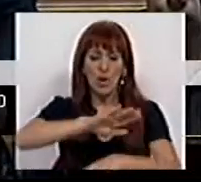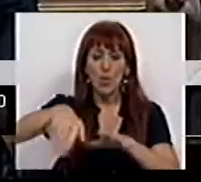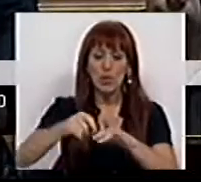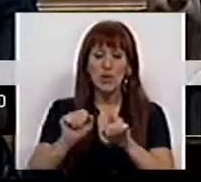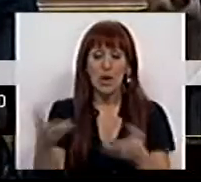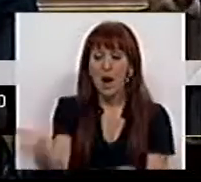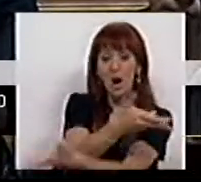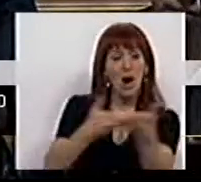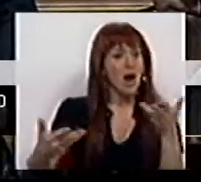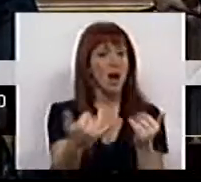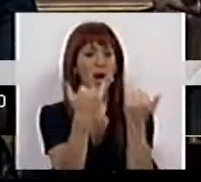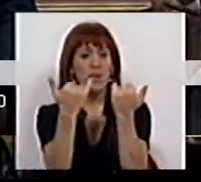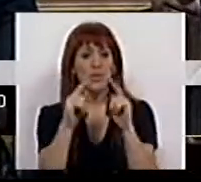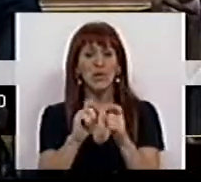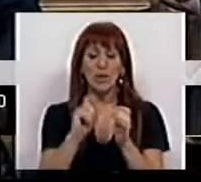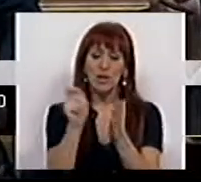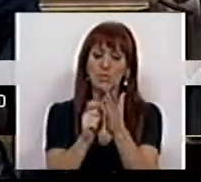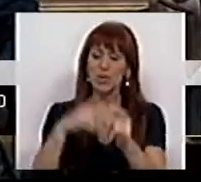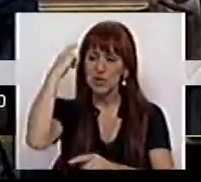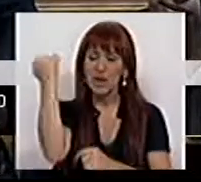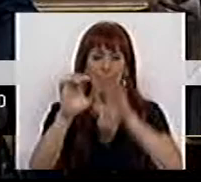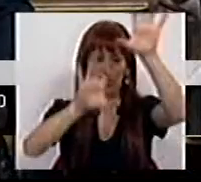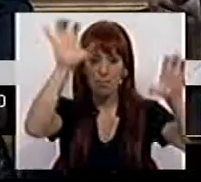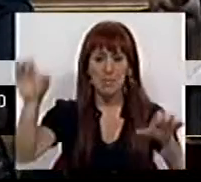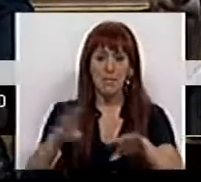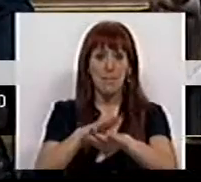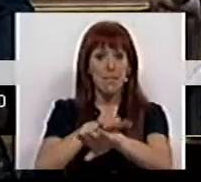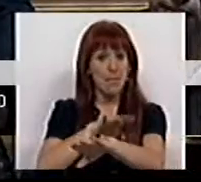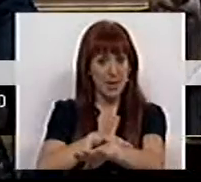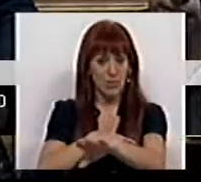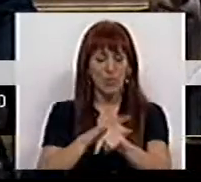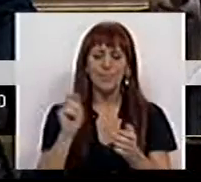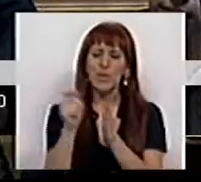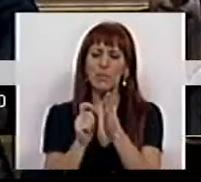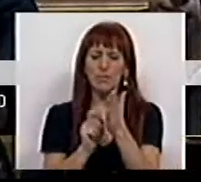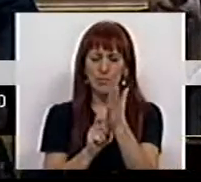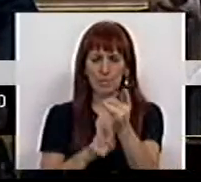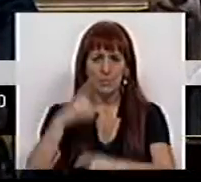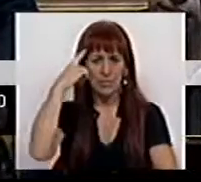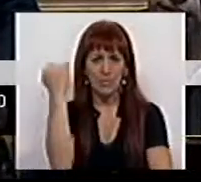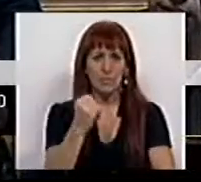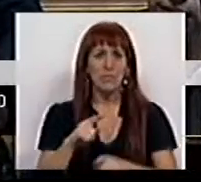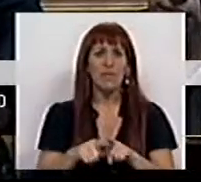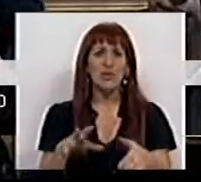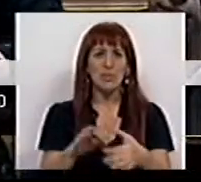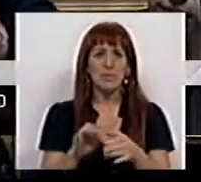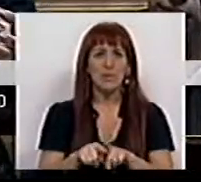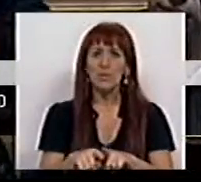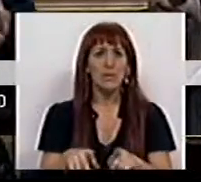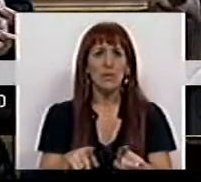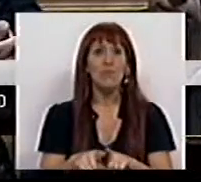conteúdo do intercâmbio de informação do registro criminal entre Estados-membros. Ora, o registro criminal sofre